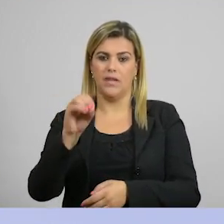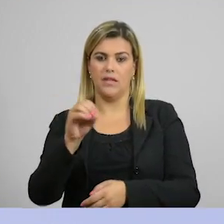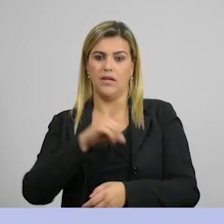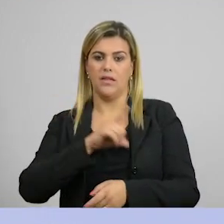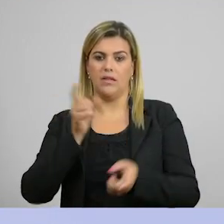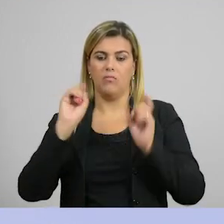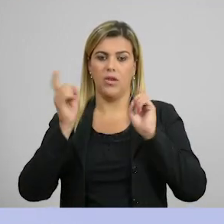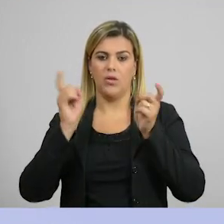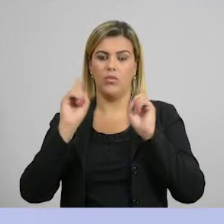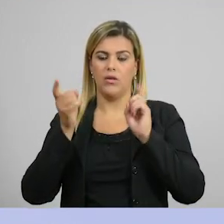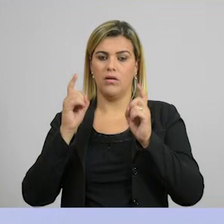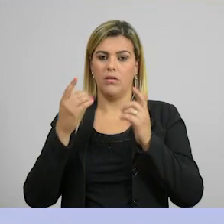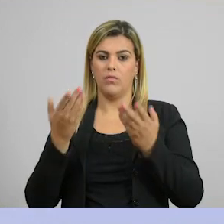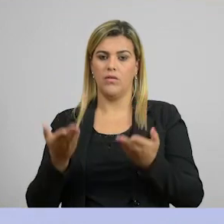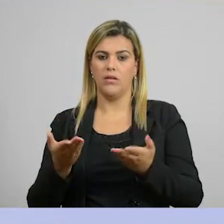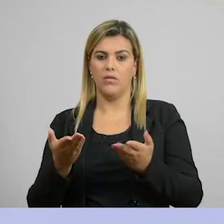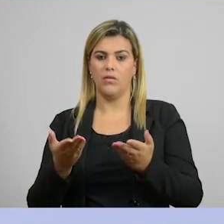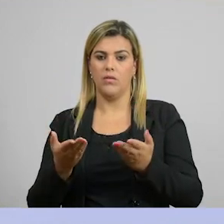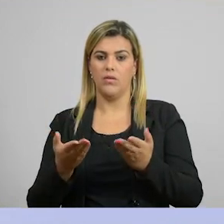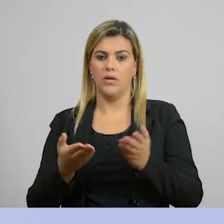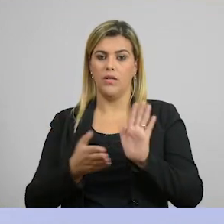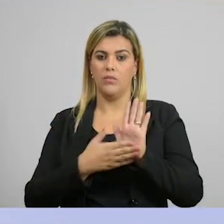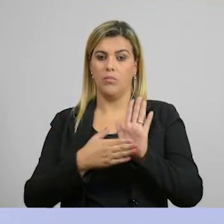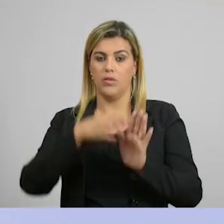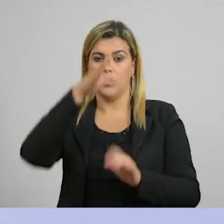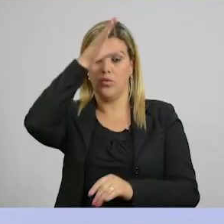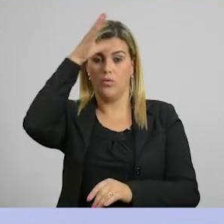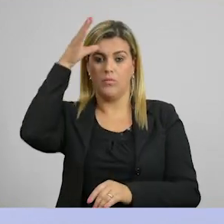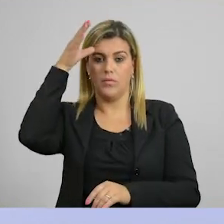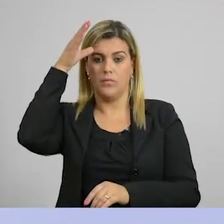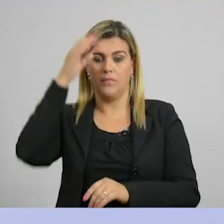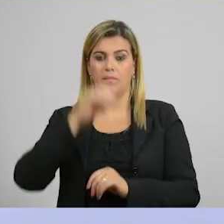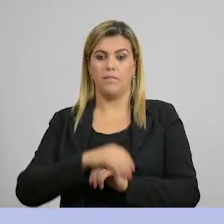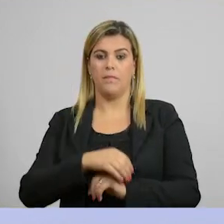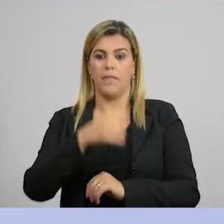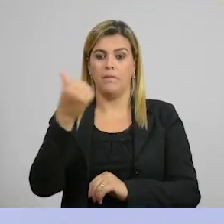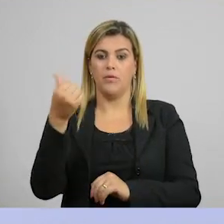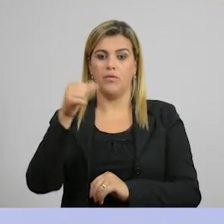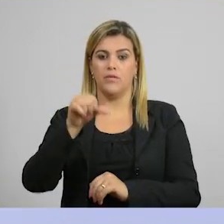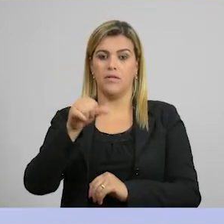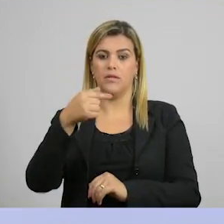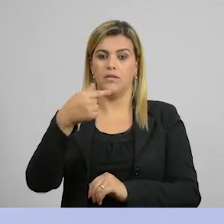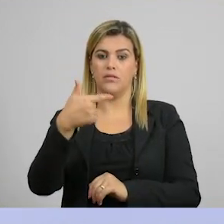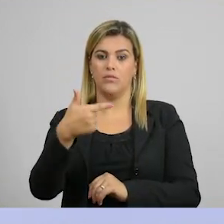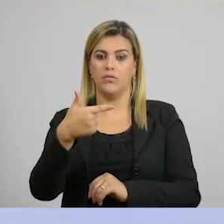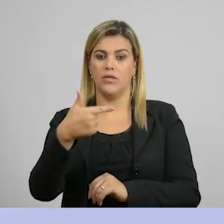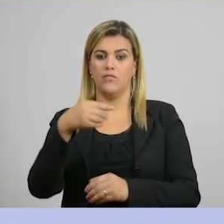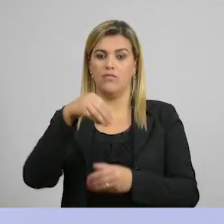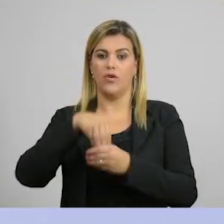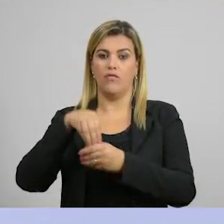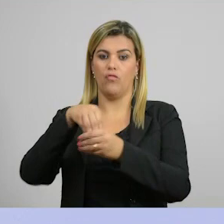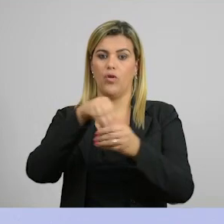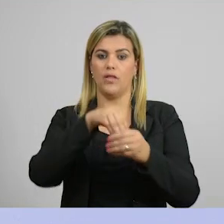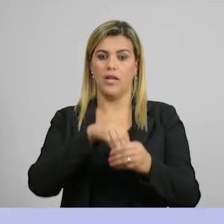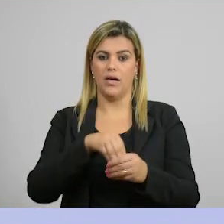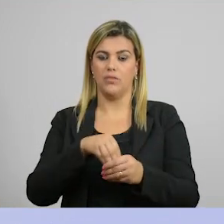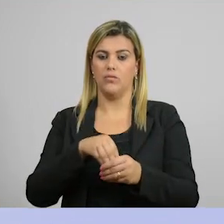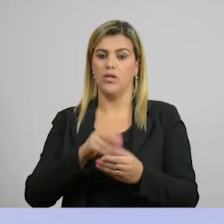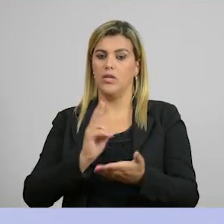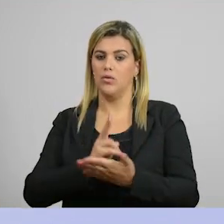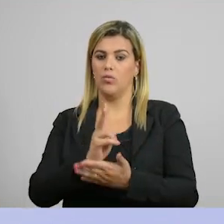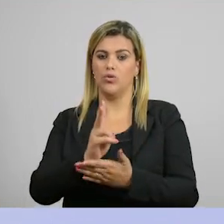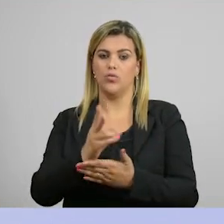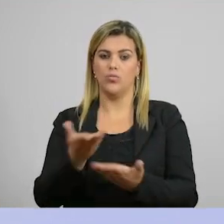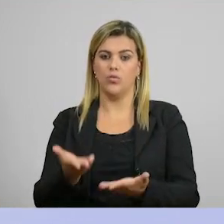os fisiatras e levaram a proposição à Câmara. Em 72 foi votado e o nosso decreto